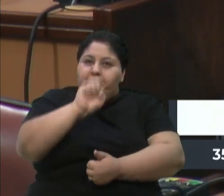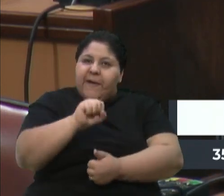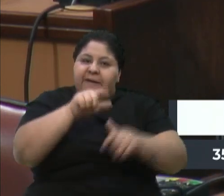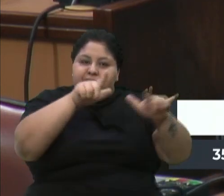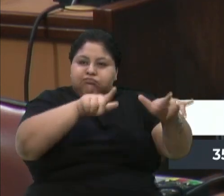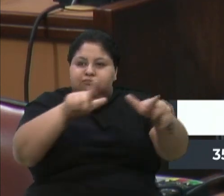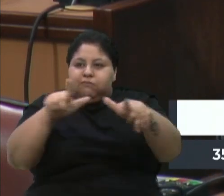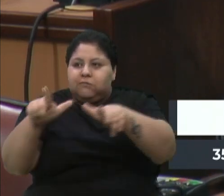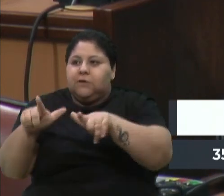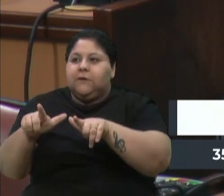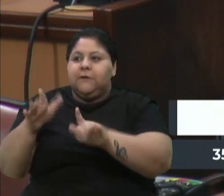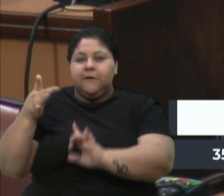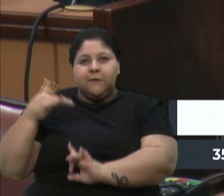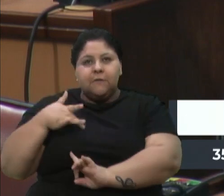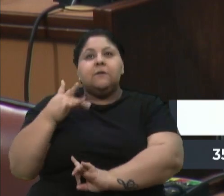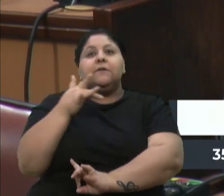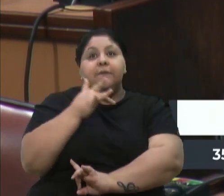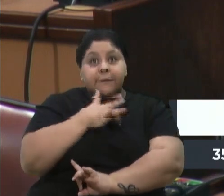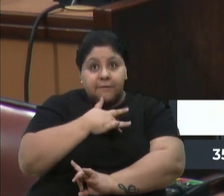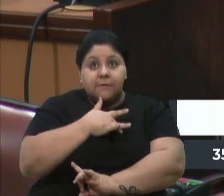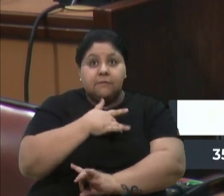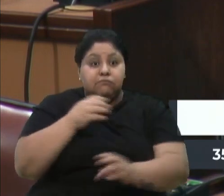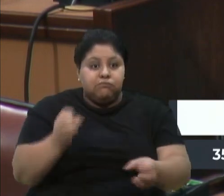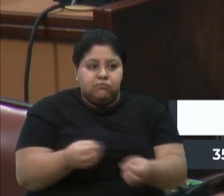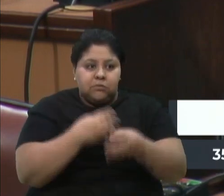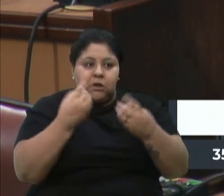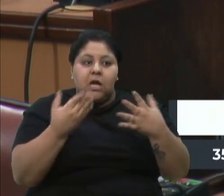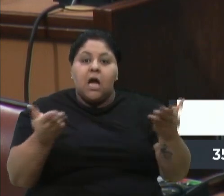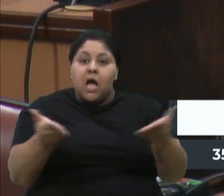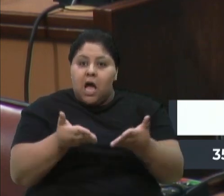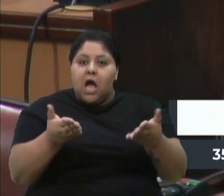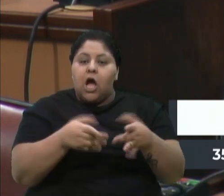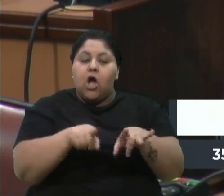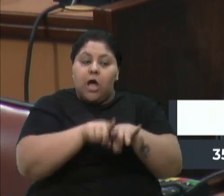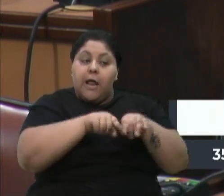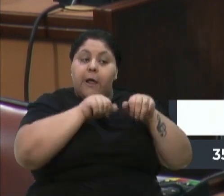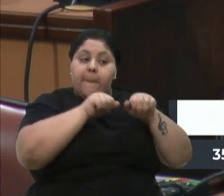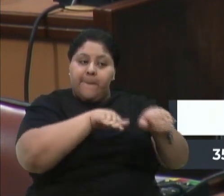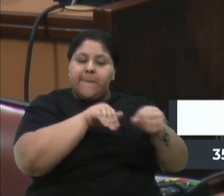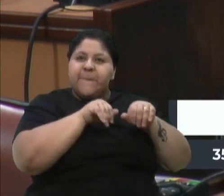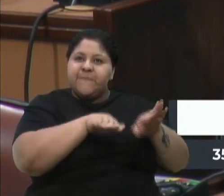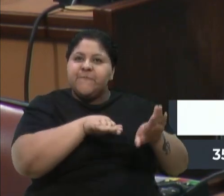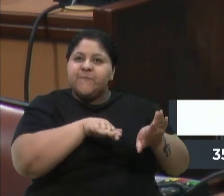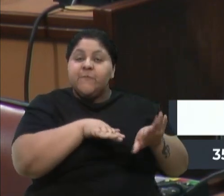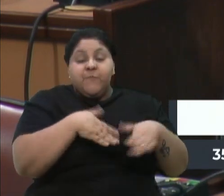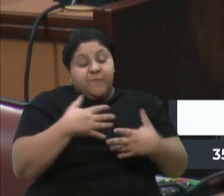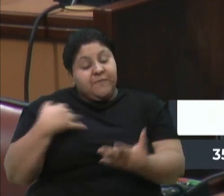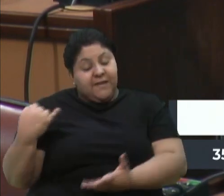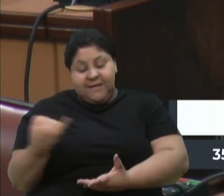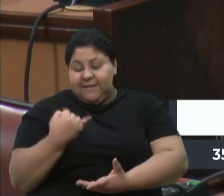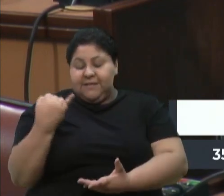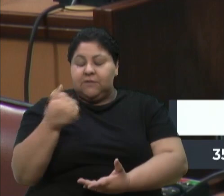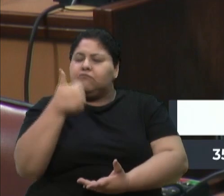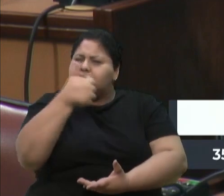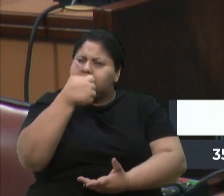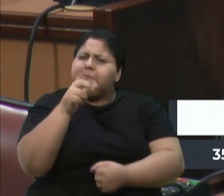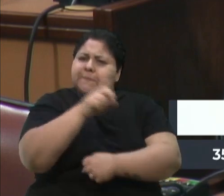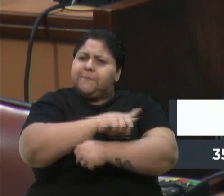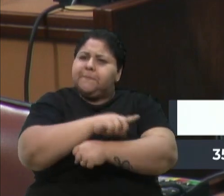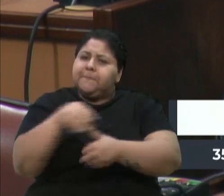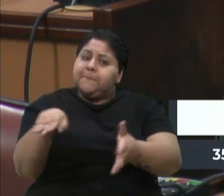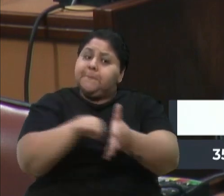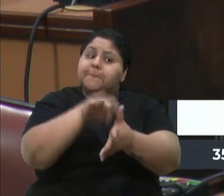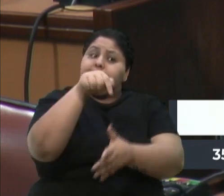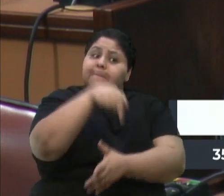da saúde nesses eventos. Vai acontecer, inclusive, agora em setembro. Então, é muito importante. Inclusive, no primeiro dia que eu entrei aqui, eu dei